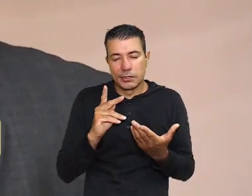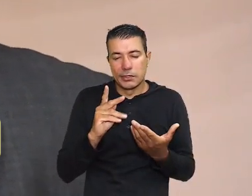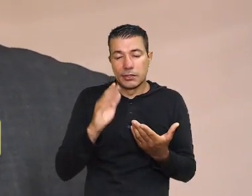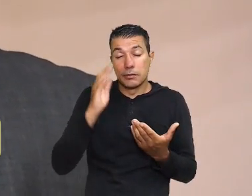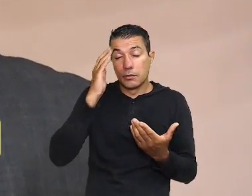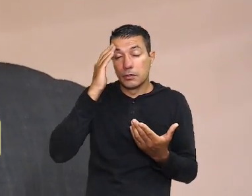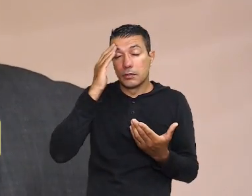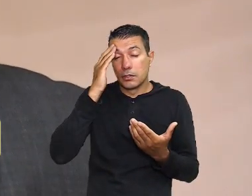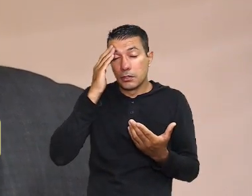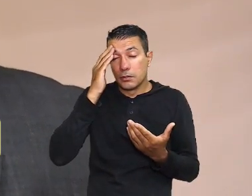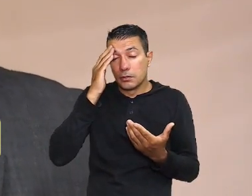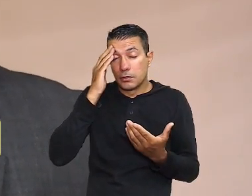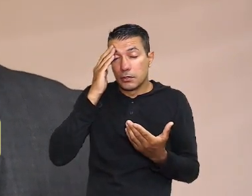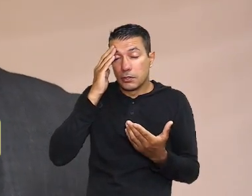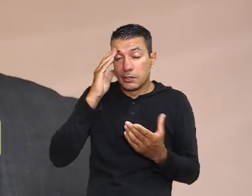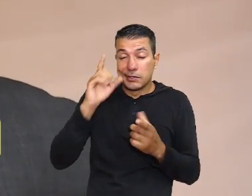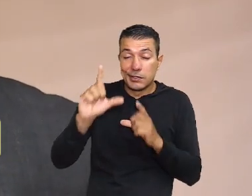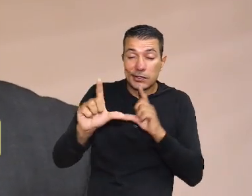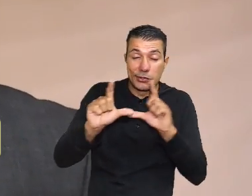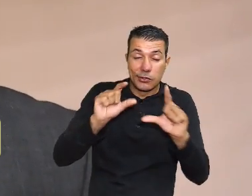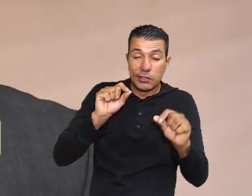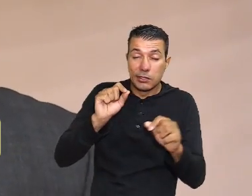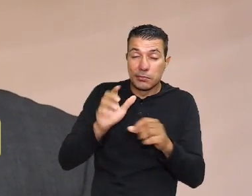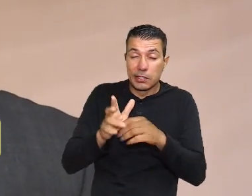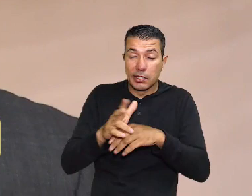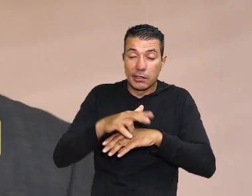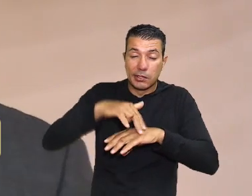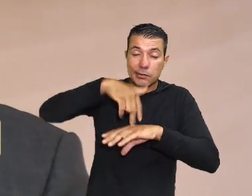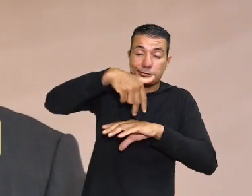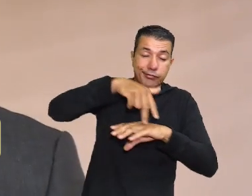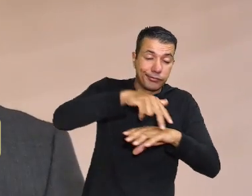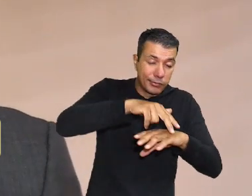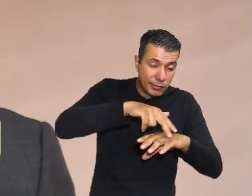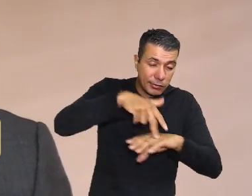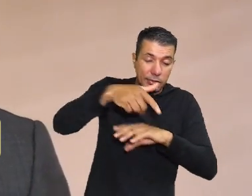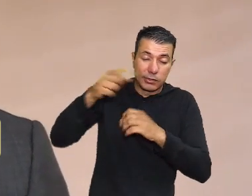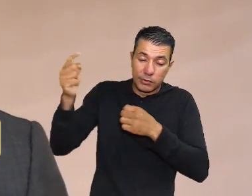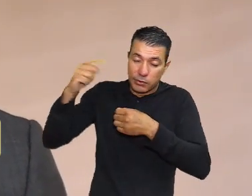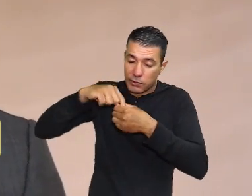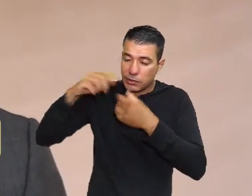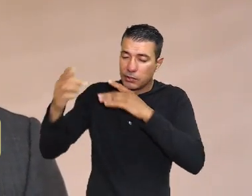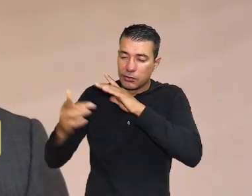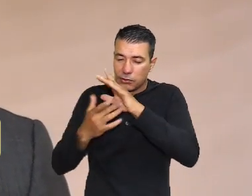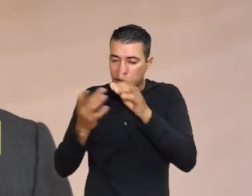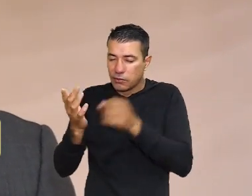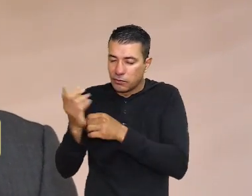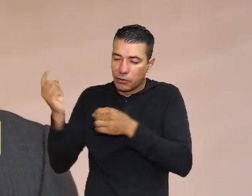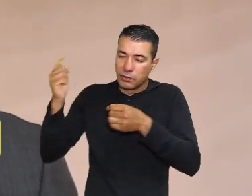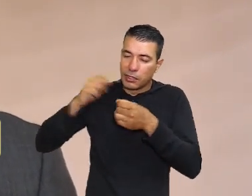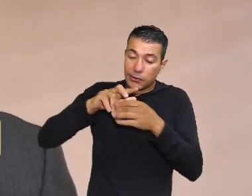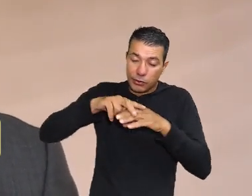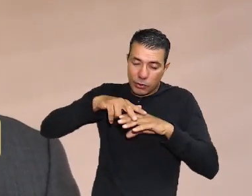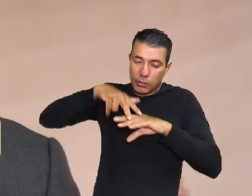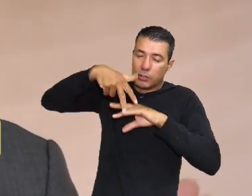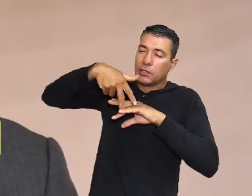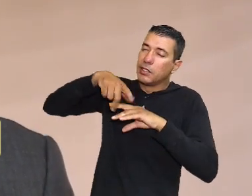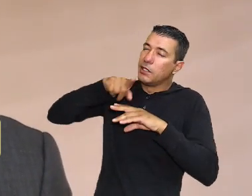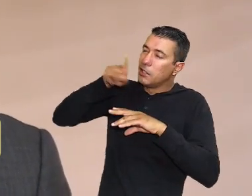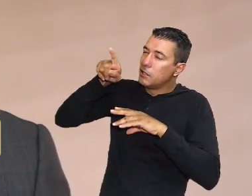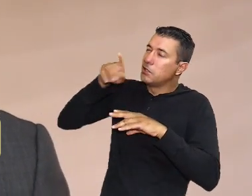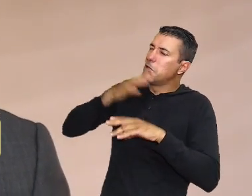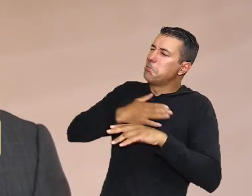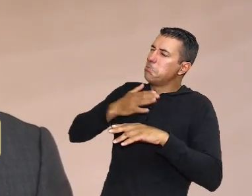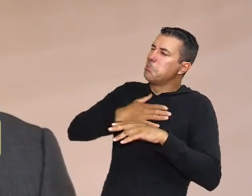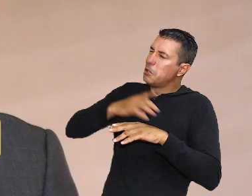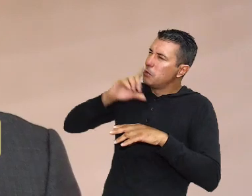possamos ser selados para a manhã da ressurreição, para que quando Jesus voltar, possamos nos levantar e dizer: esse é o